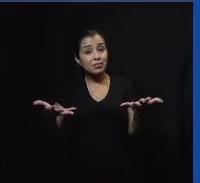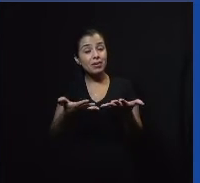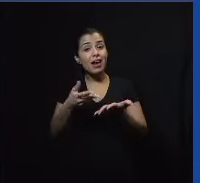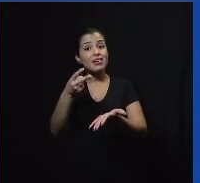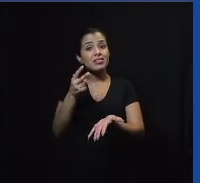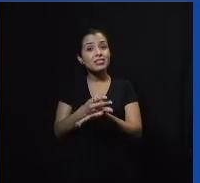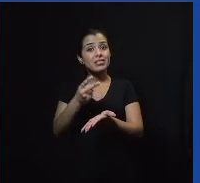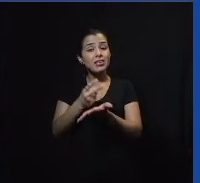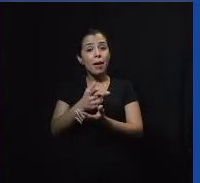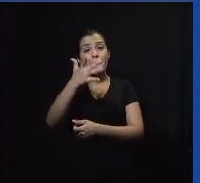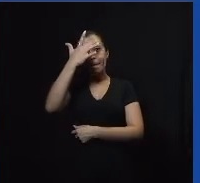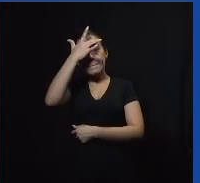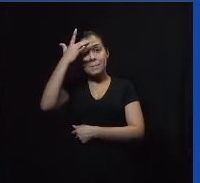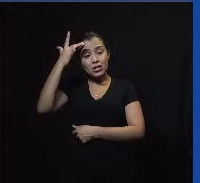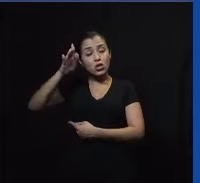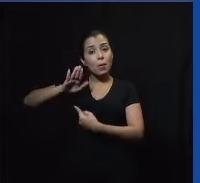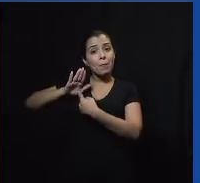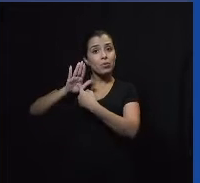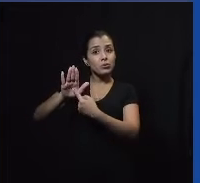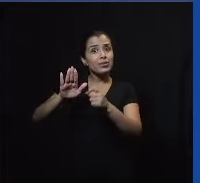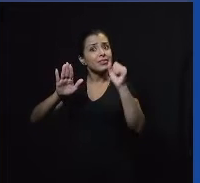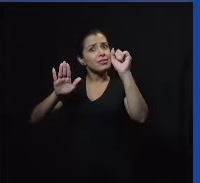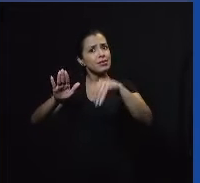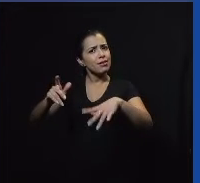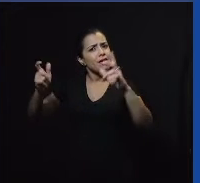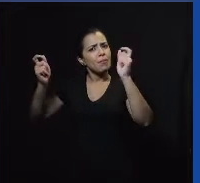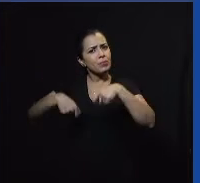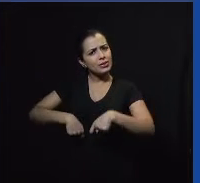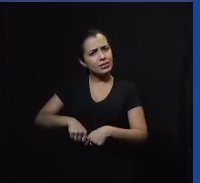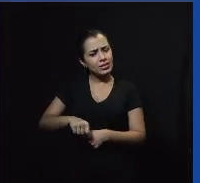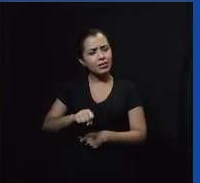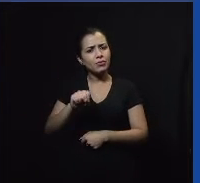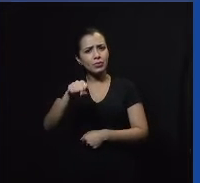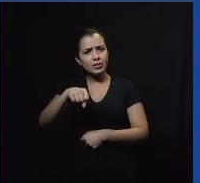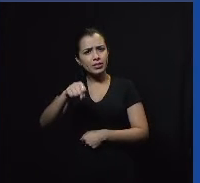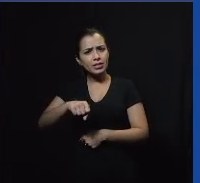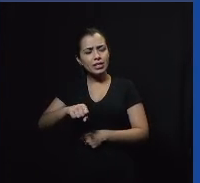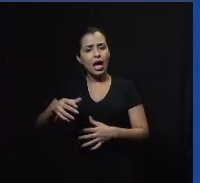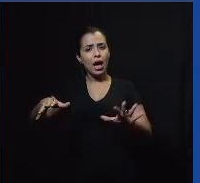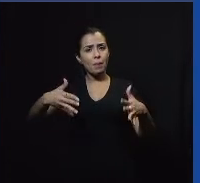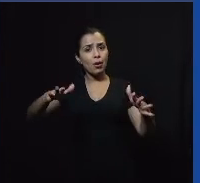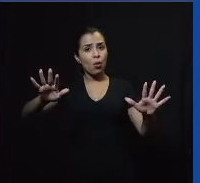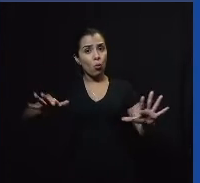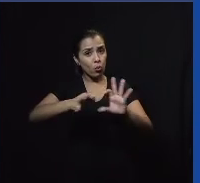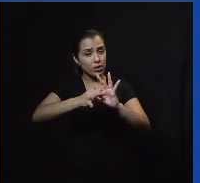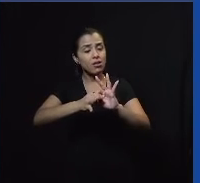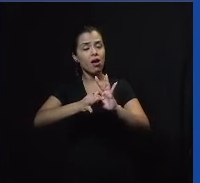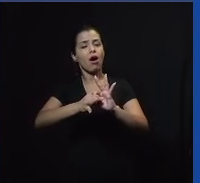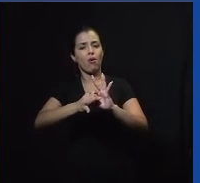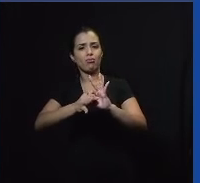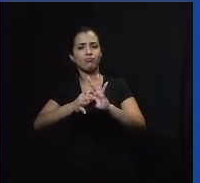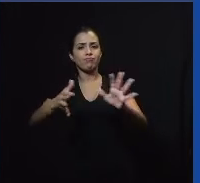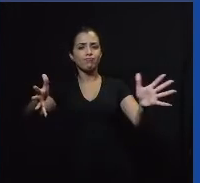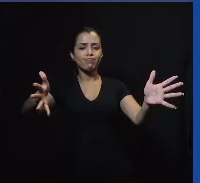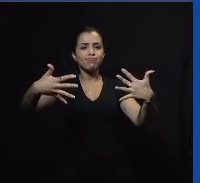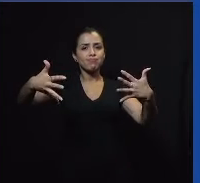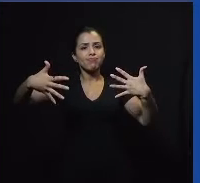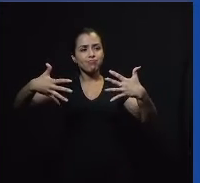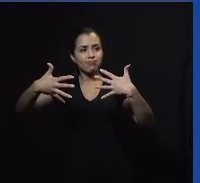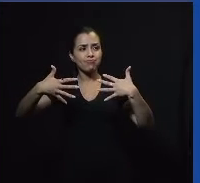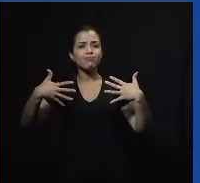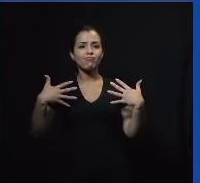pessoas, mostrando que sim, é possível, né? Se estivermos, né, com a força do coletivo, é possível sim trazer cada vez mais pessoas para a